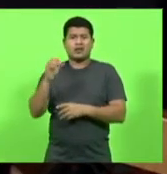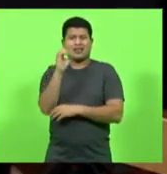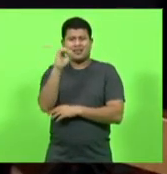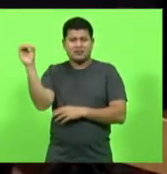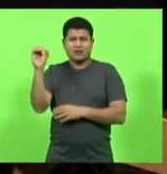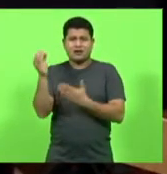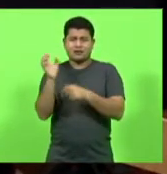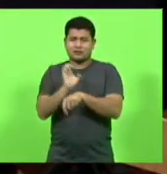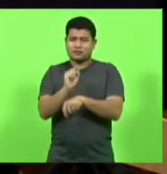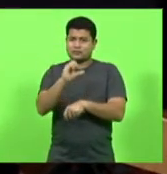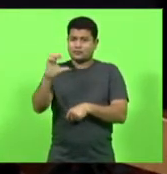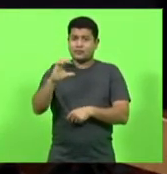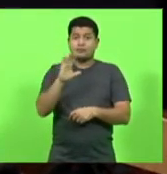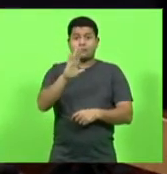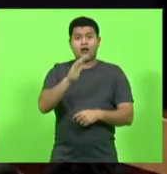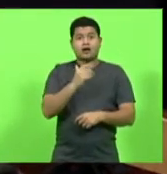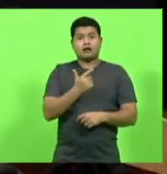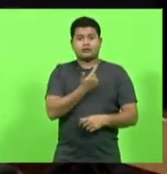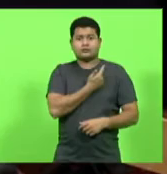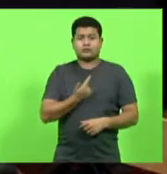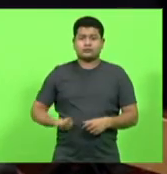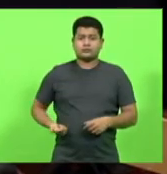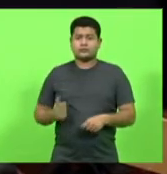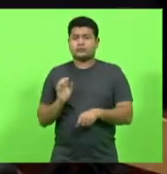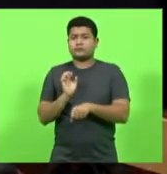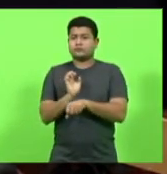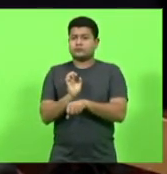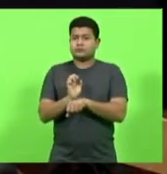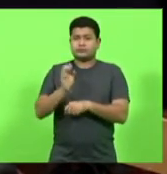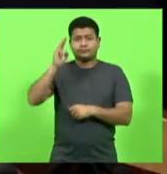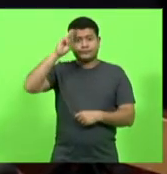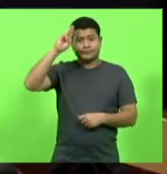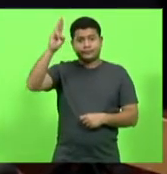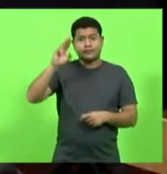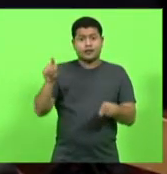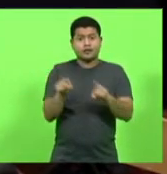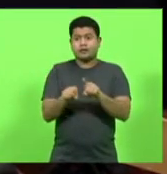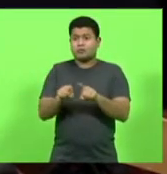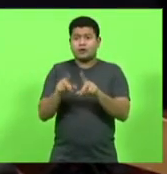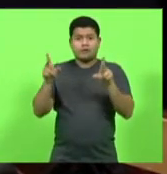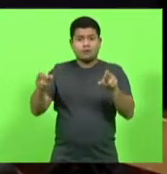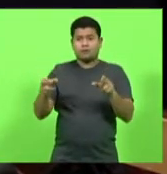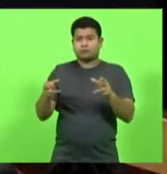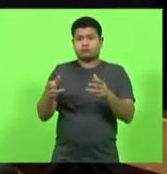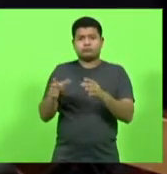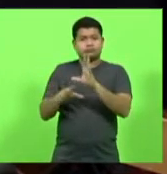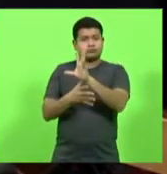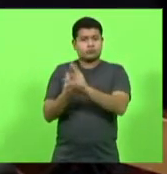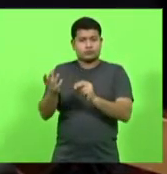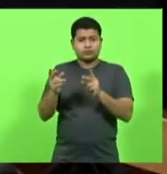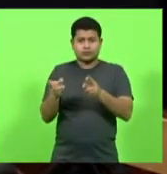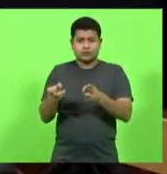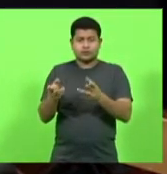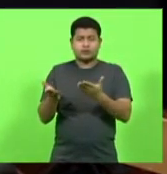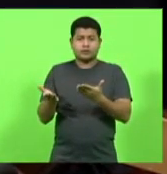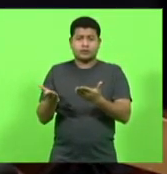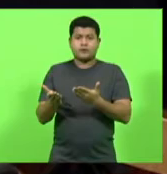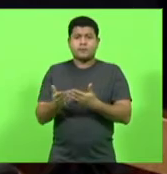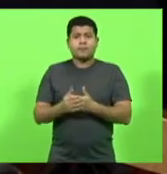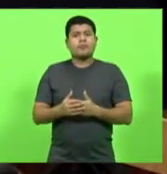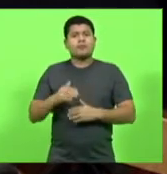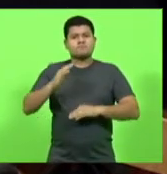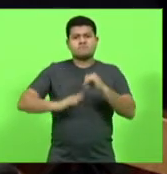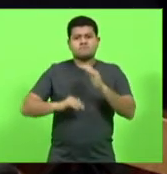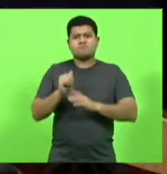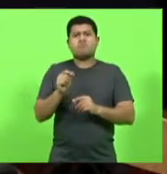catarinense. Mas o governador Carlos Moisés, também nessa esteira, pratica um gesto importante para provocar, para